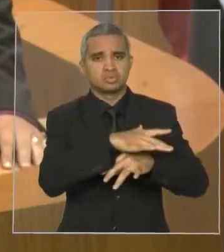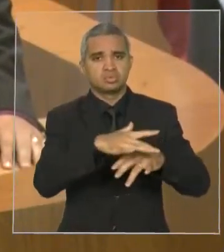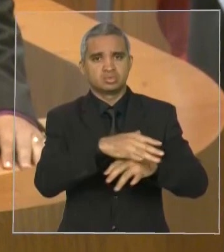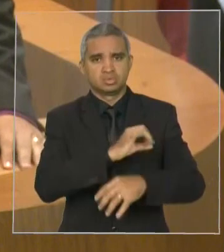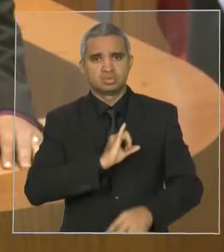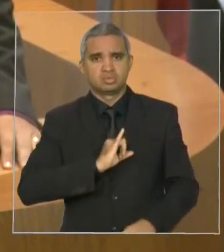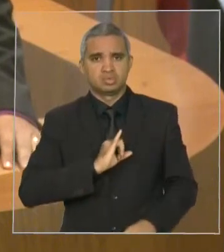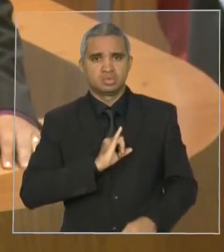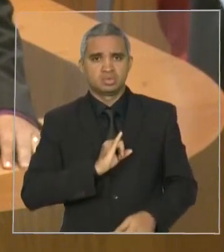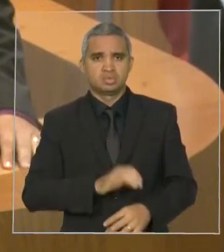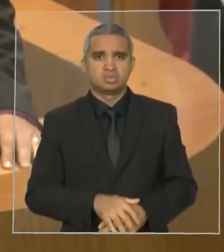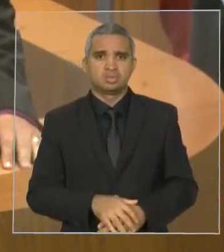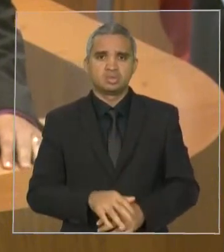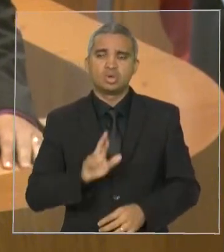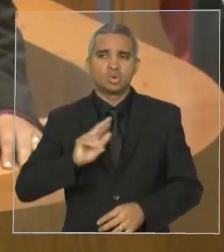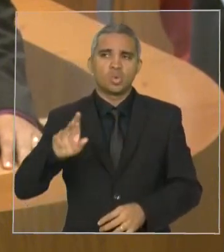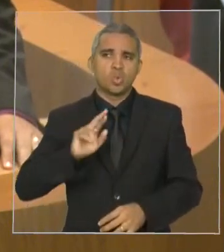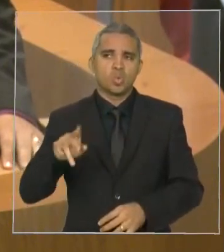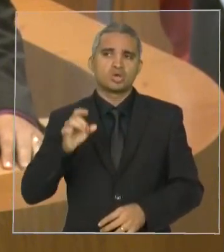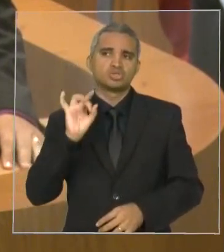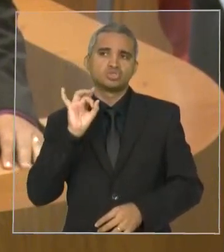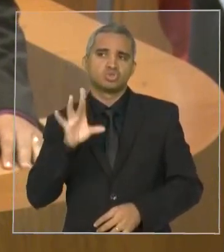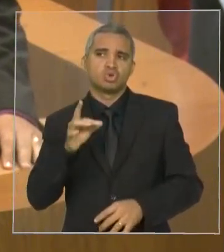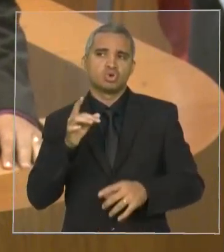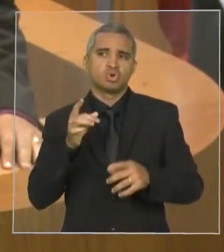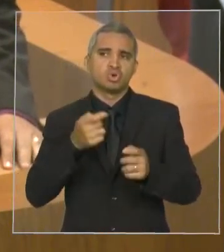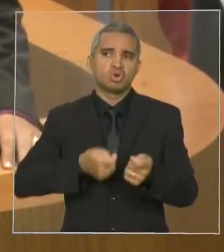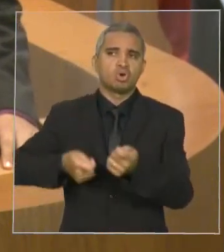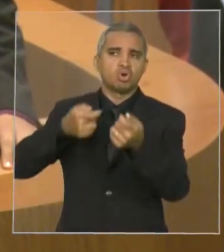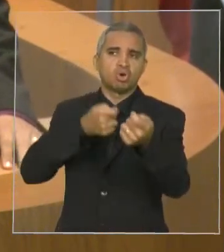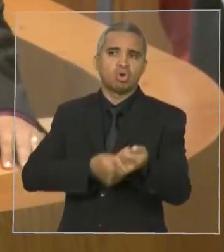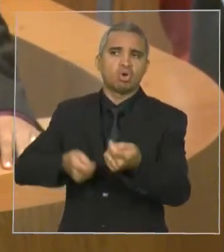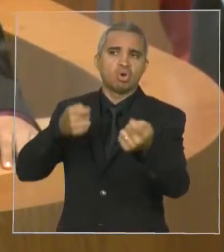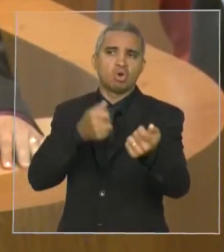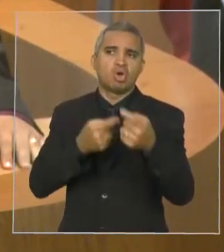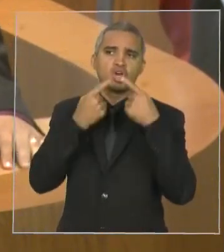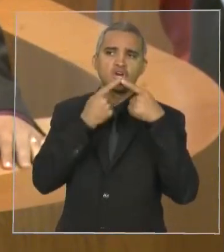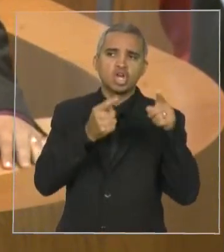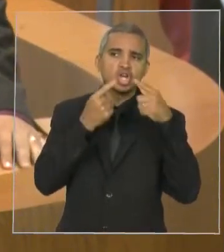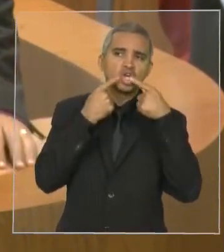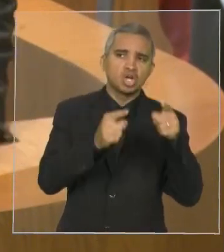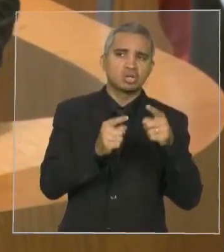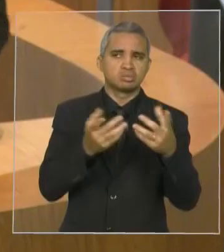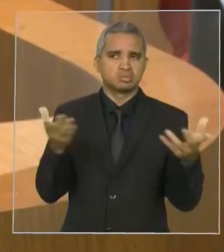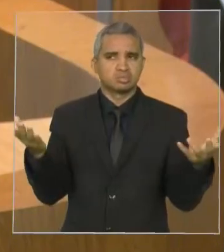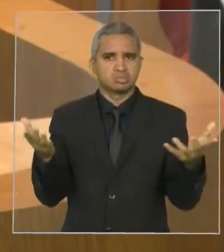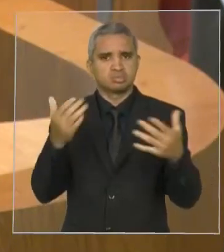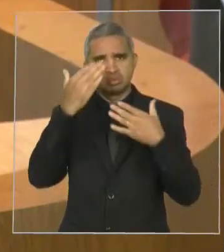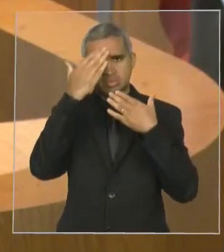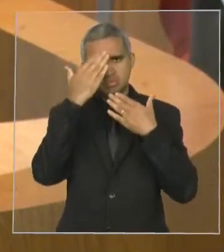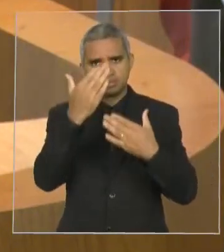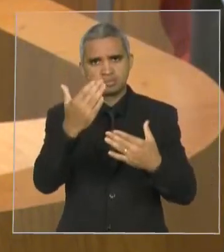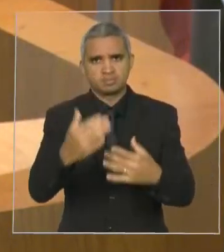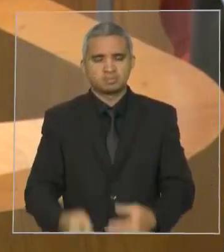buscando os factóides negando aquilo que é feito eu acho que é preciso aprender com a grandeza do povo de imperatriz obrigado